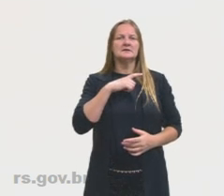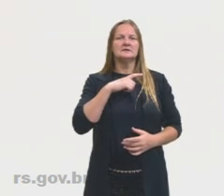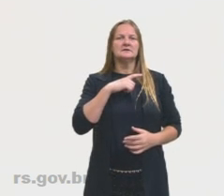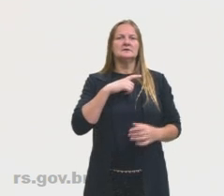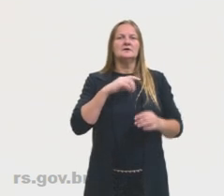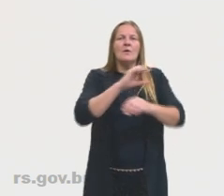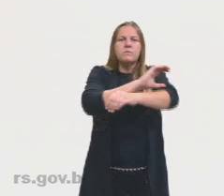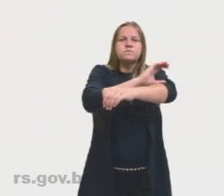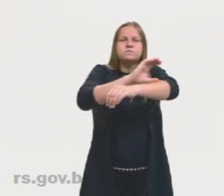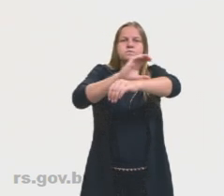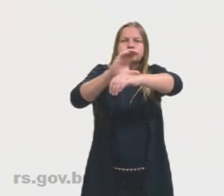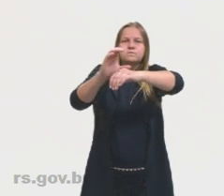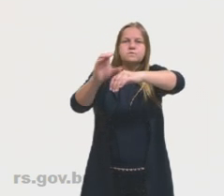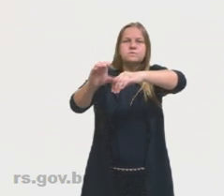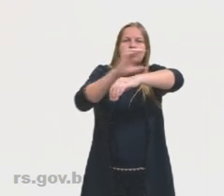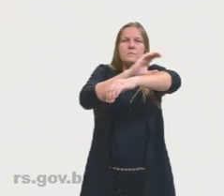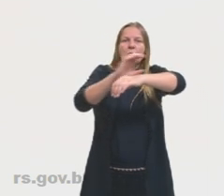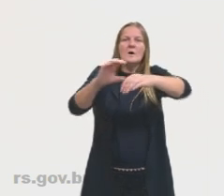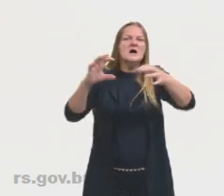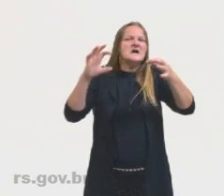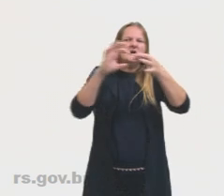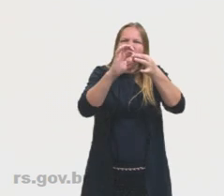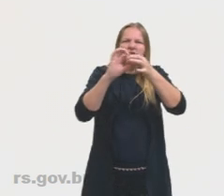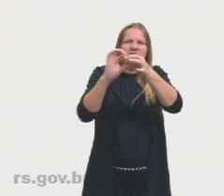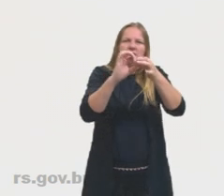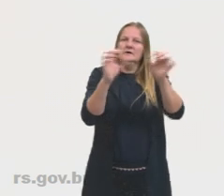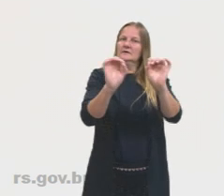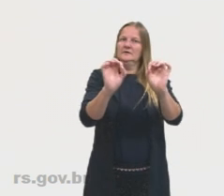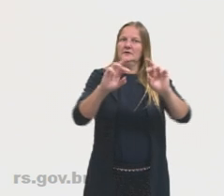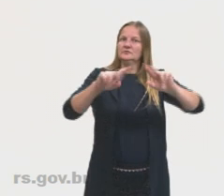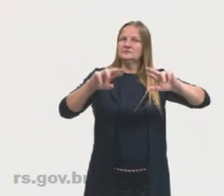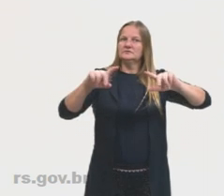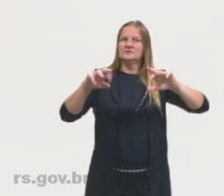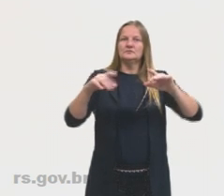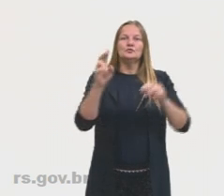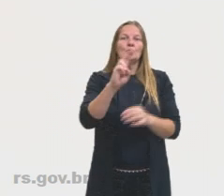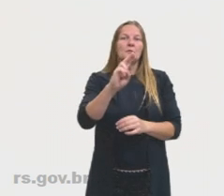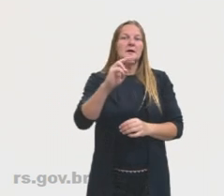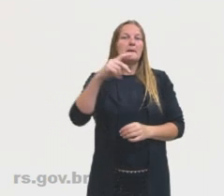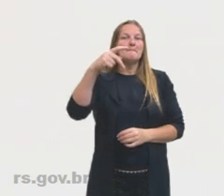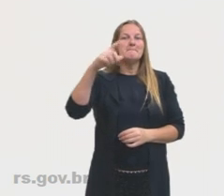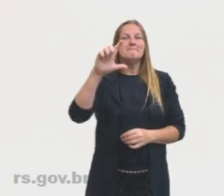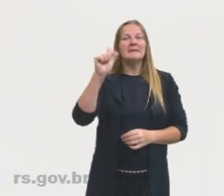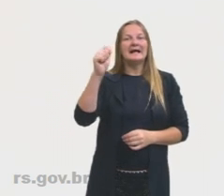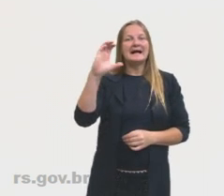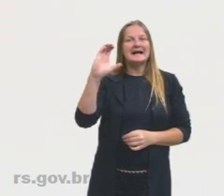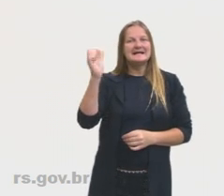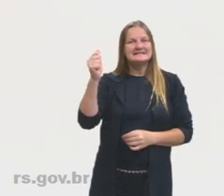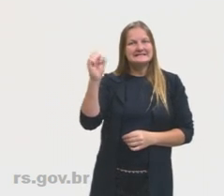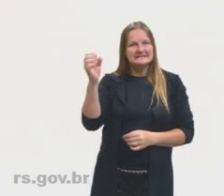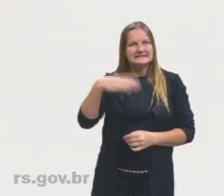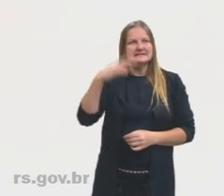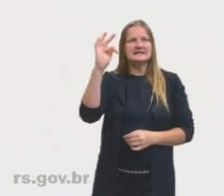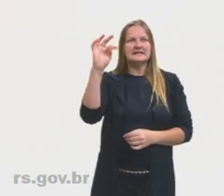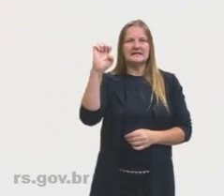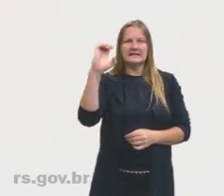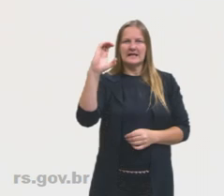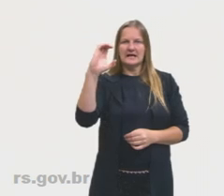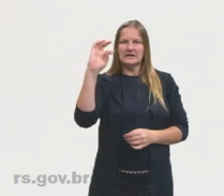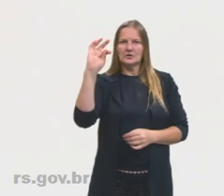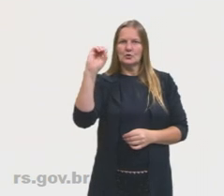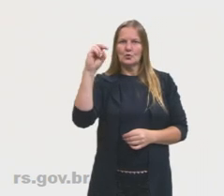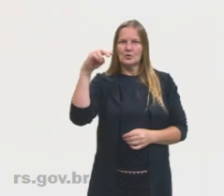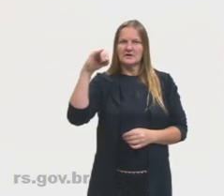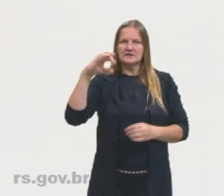cobertura né ela não é inteiriça nós temos umas coisa chamada placa tectônica tá a gurizada são